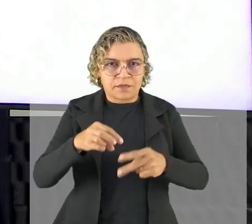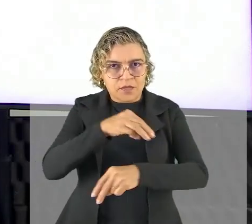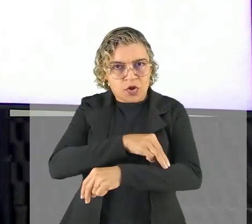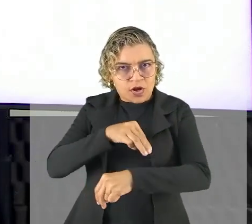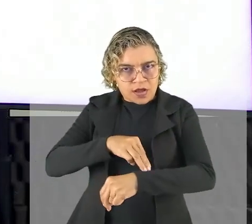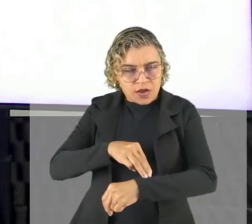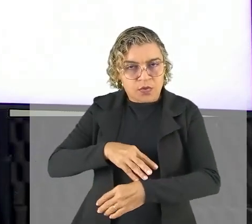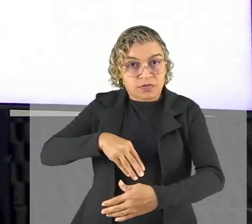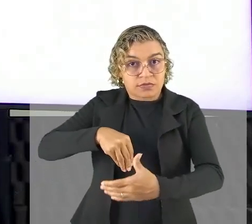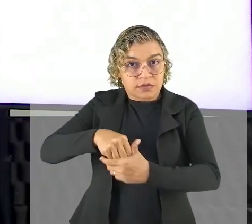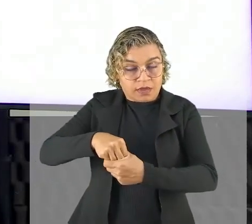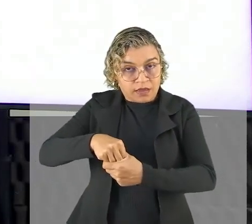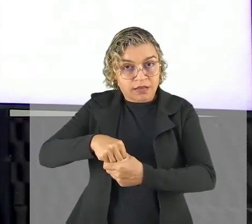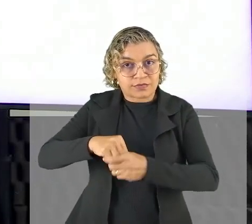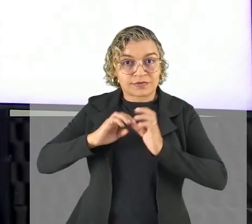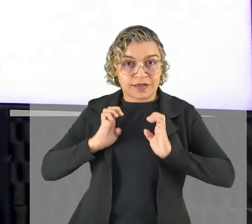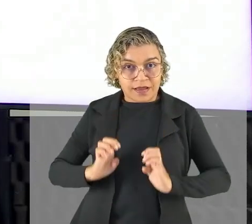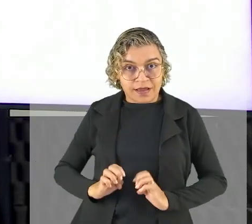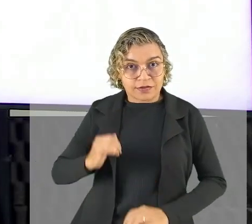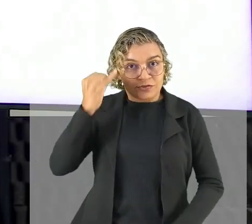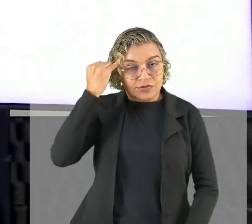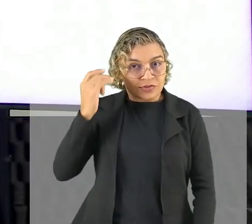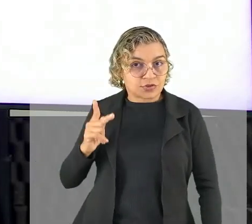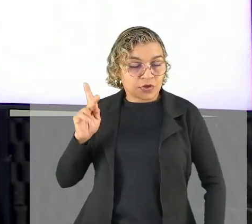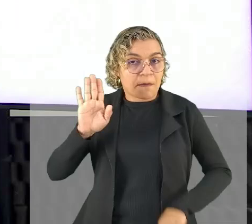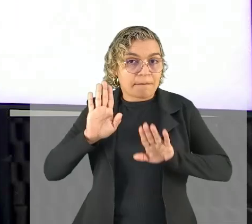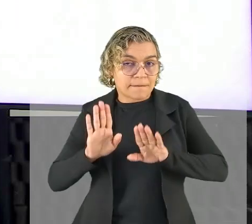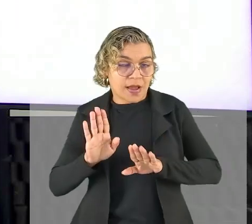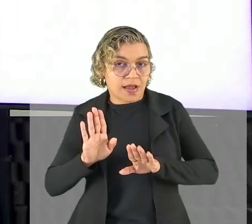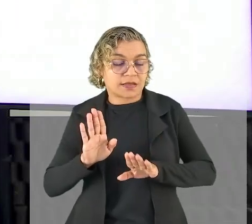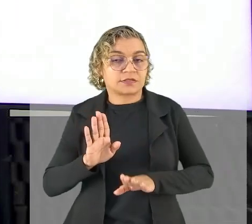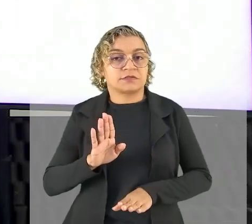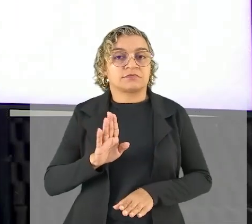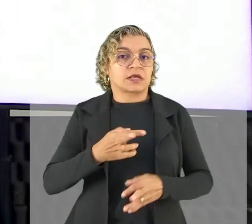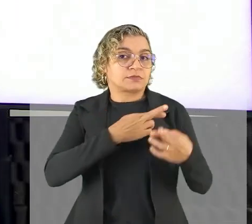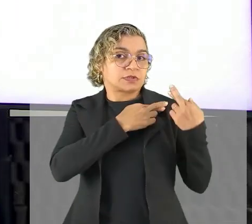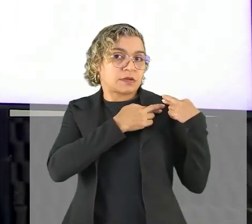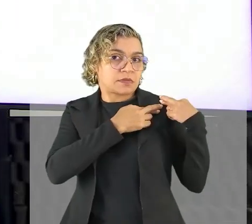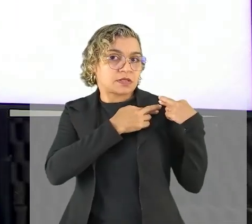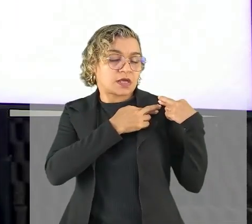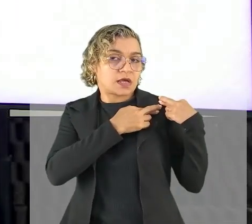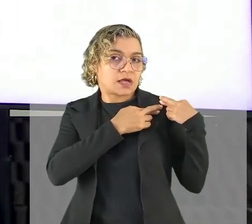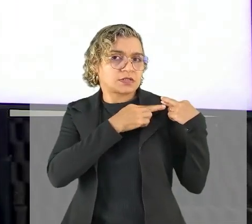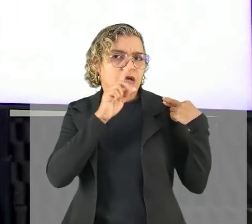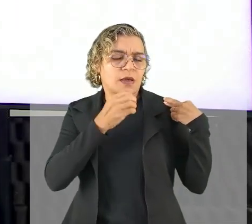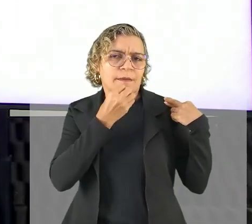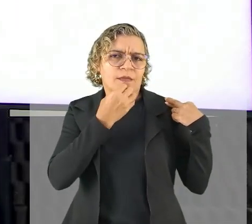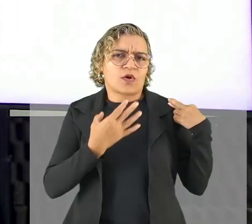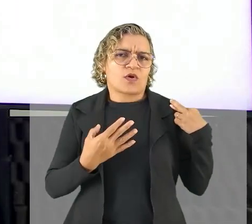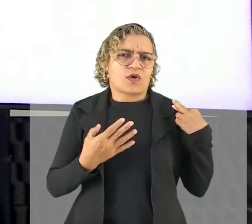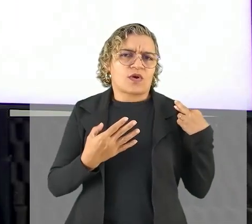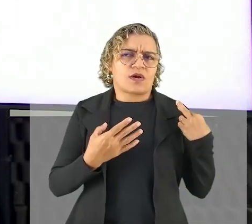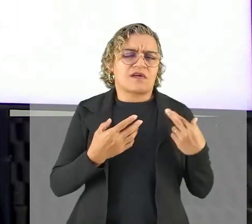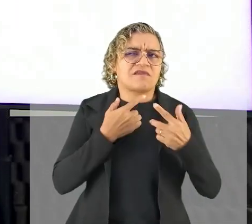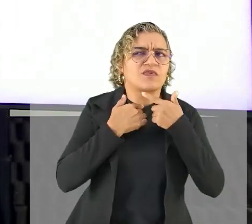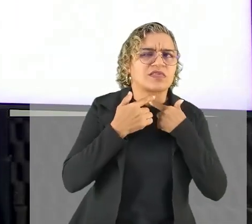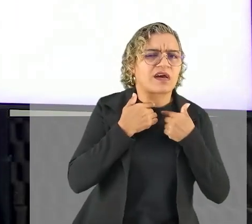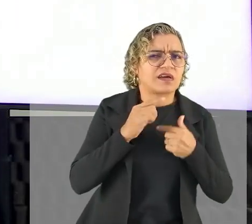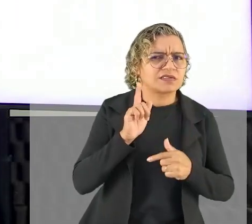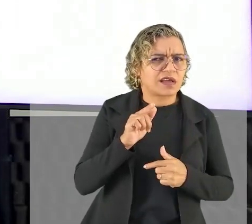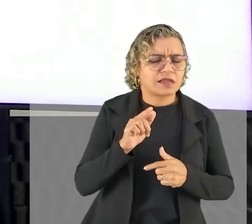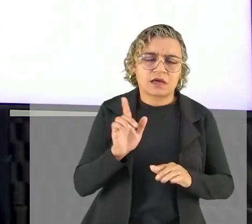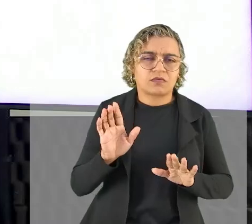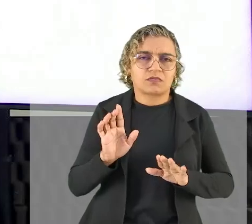kantiana. Só que essa ética do dever do Kant, ela não diz necessariamente sobre uma boa vontade. Porque como o que importa é